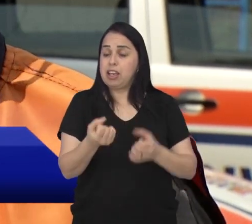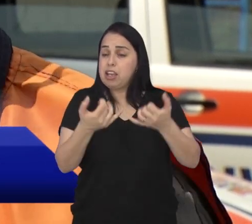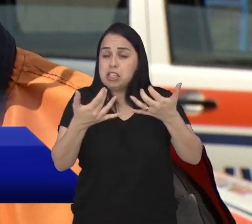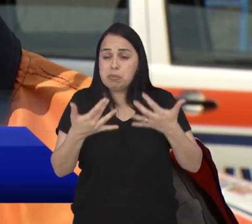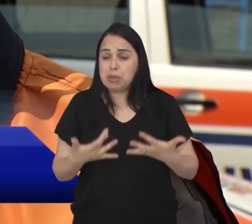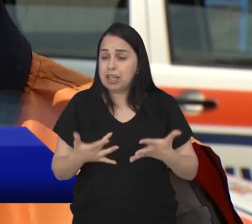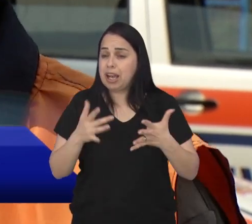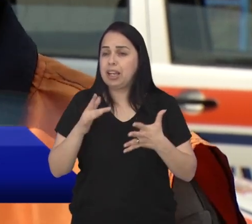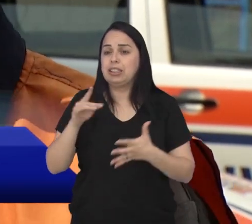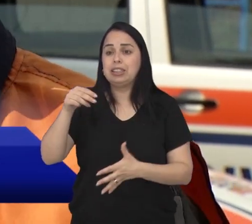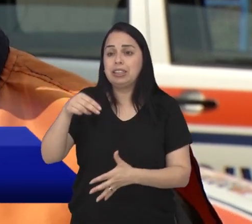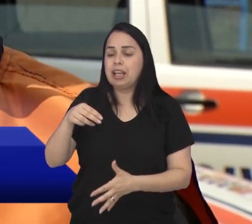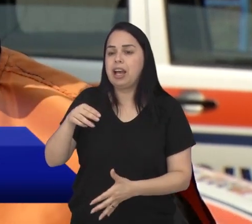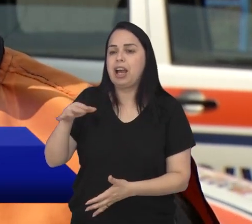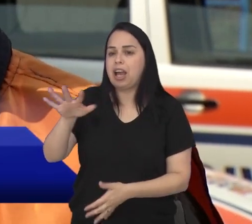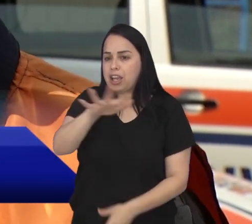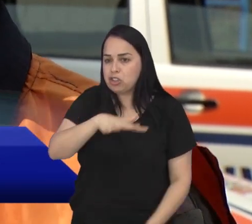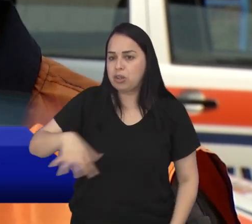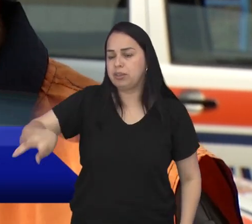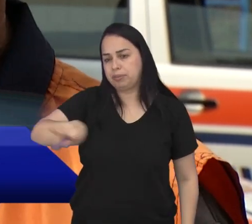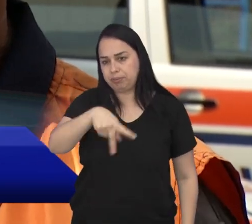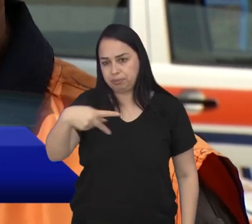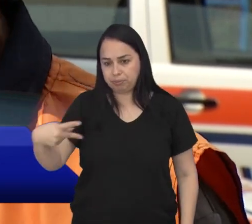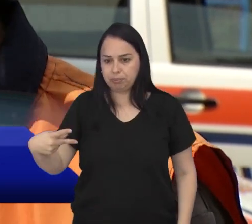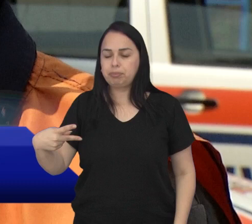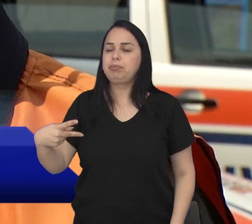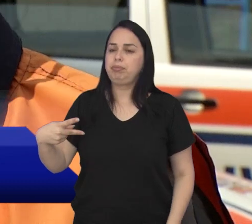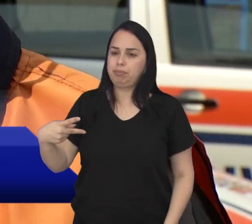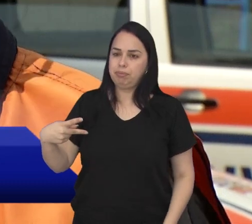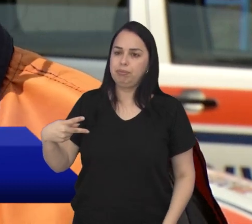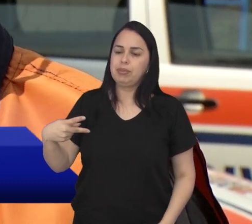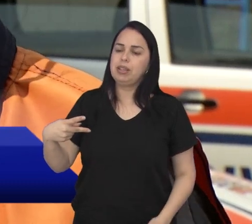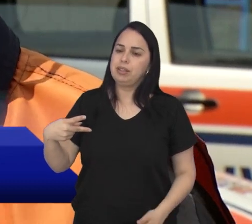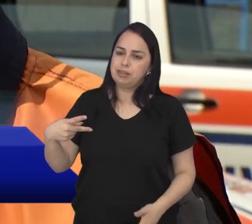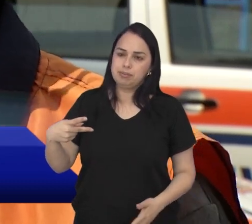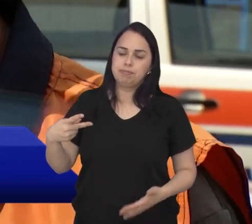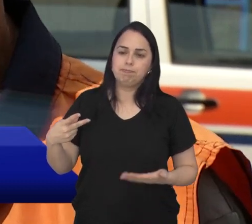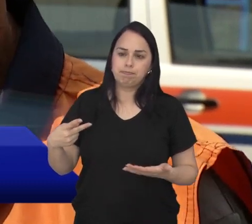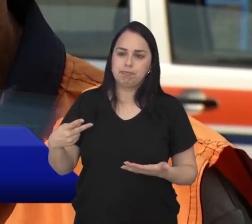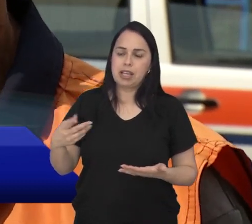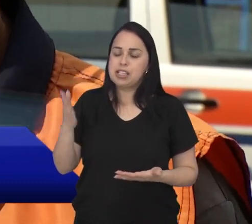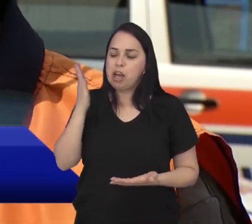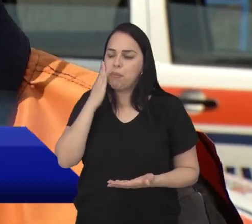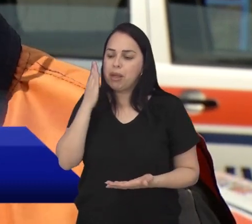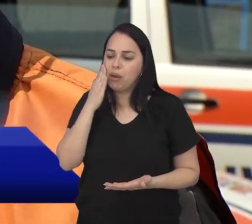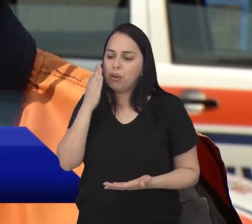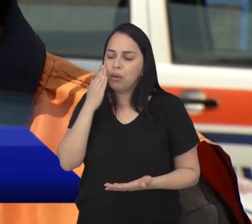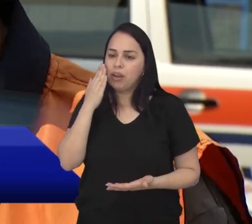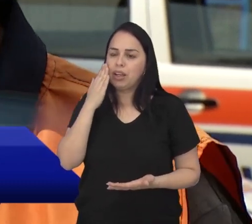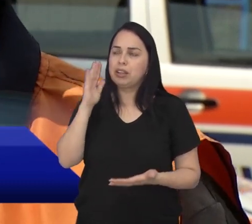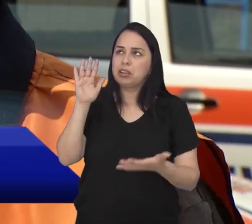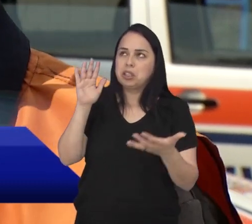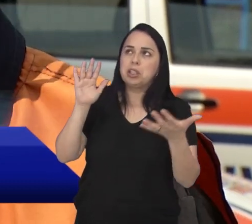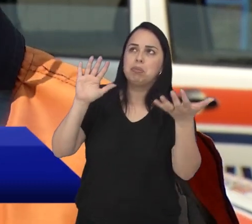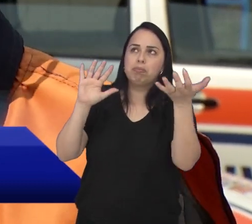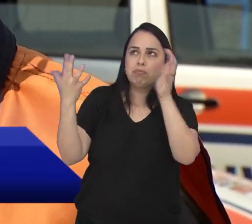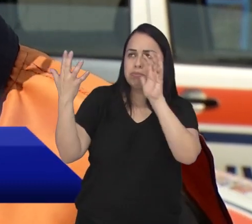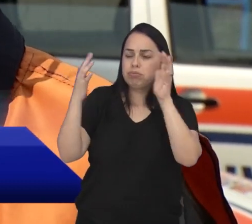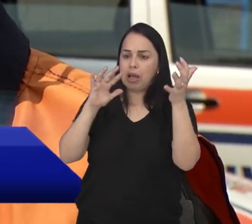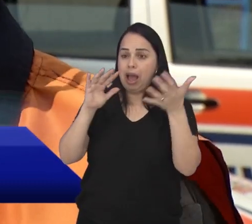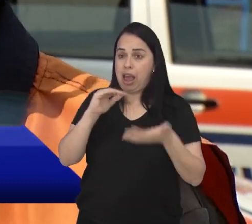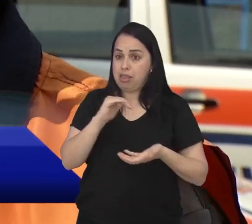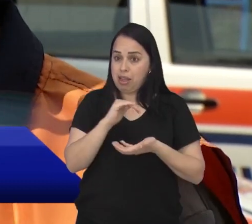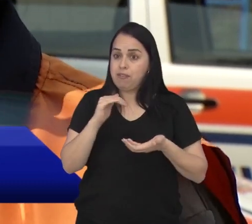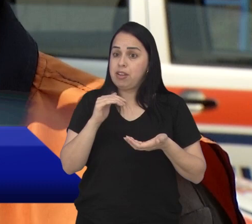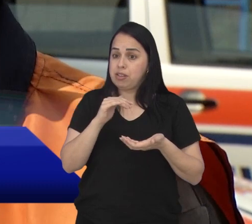regional, né? E aí, juntamente com os índices de meteorologia, né, das mudanças climáticas, que a própria